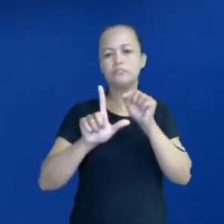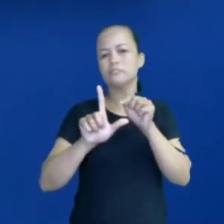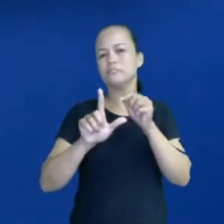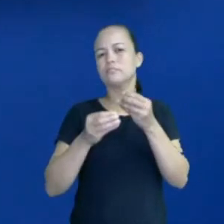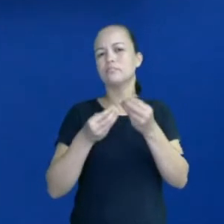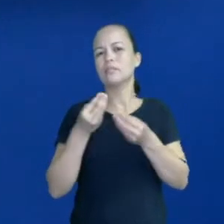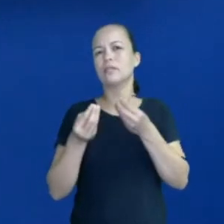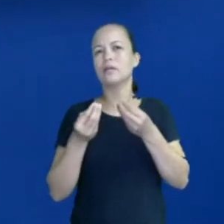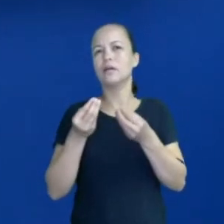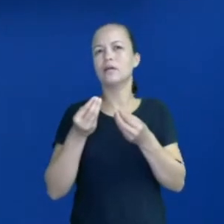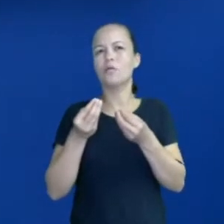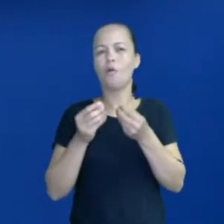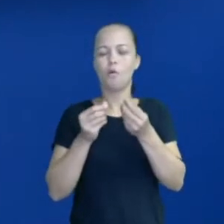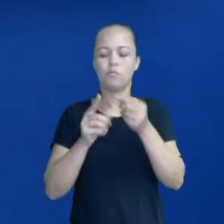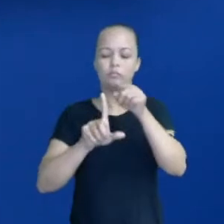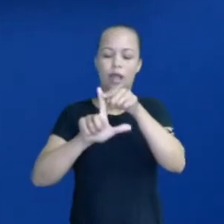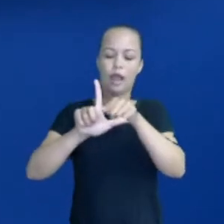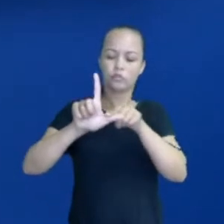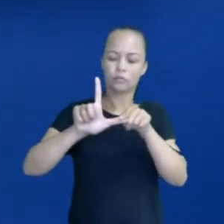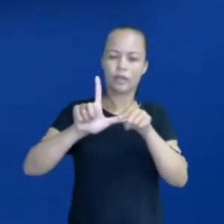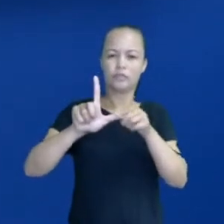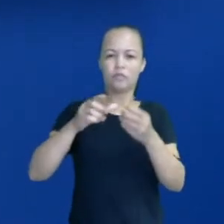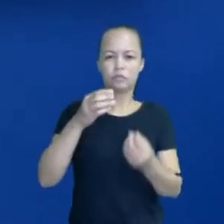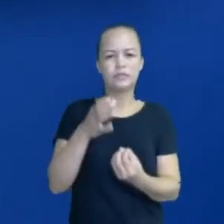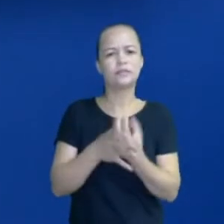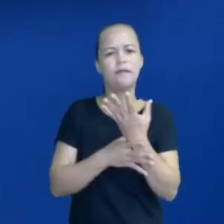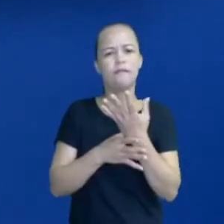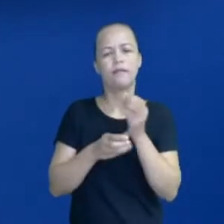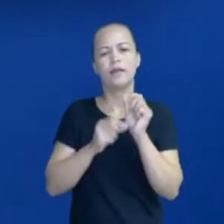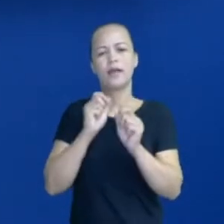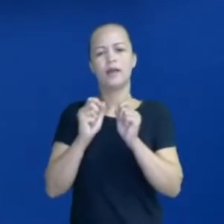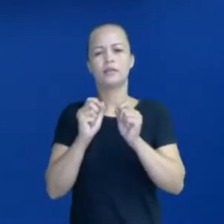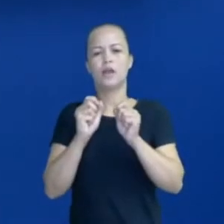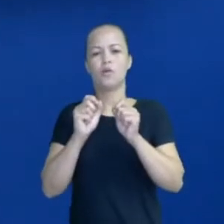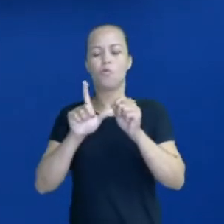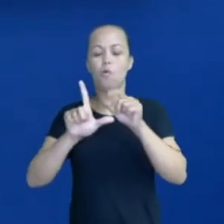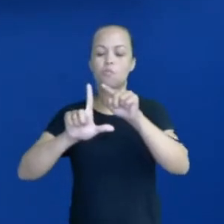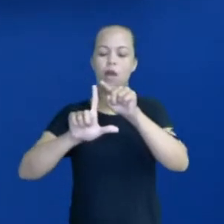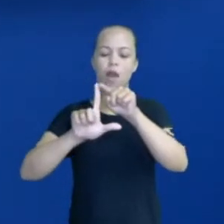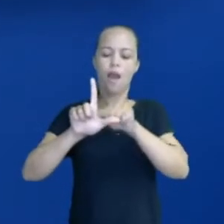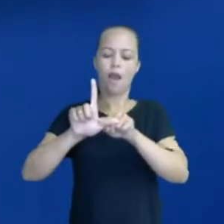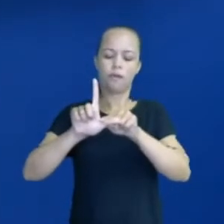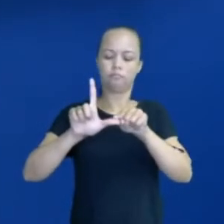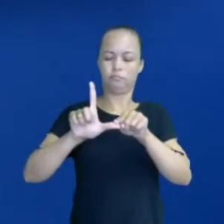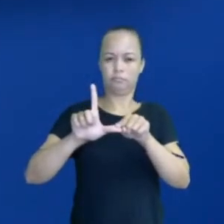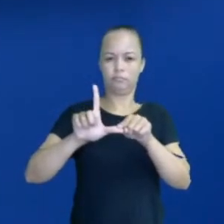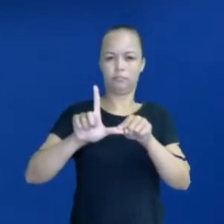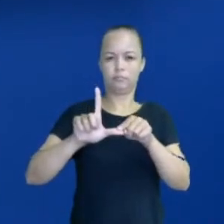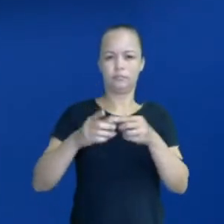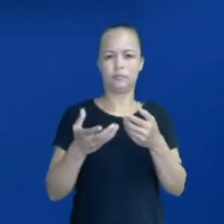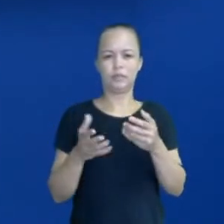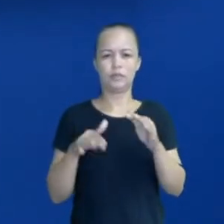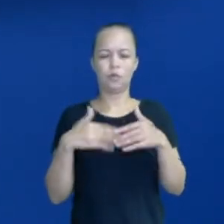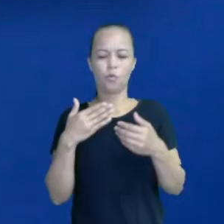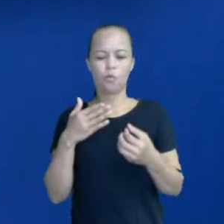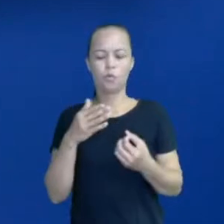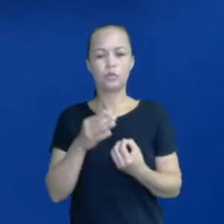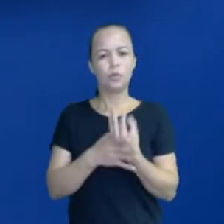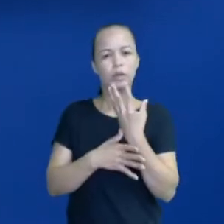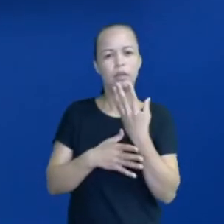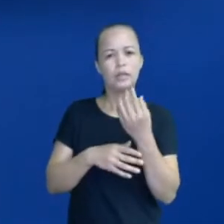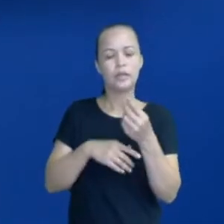serem criadas, né? Elas vão aparecer, as retas vão sair desse ponto. Então, quando eu crio essas